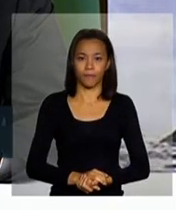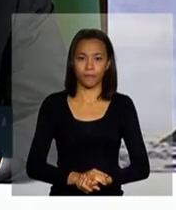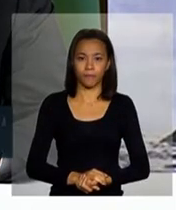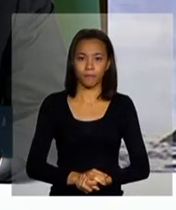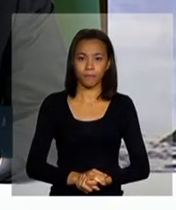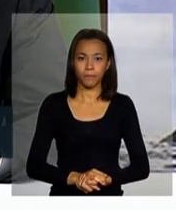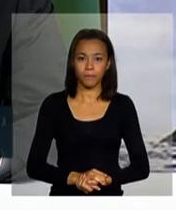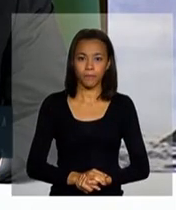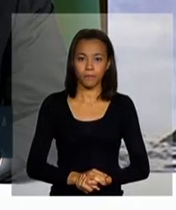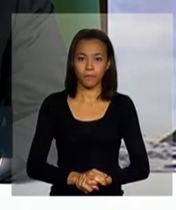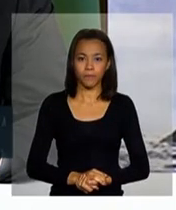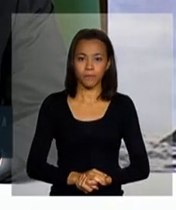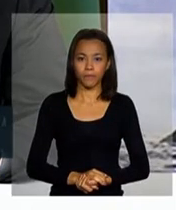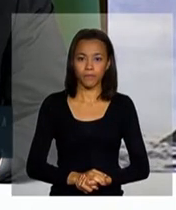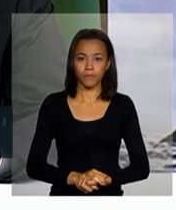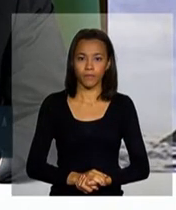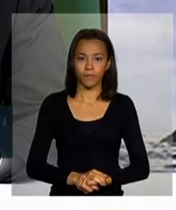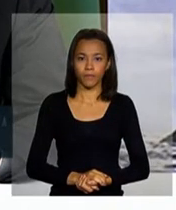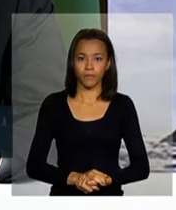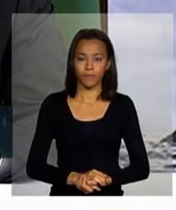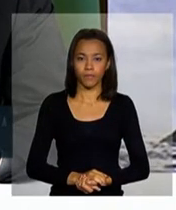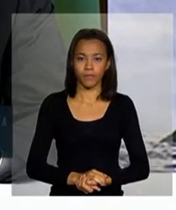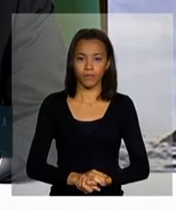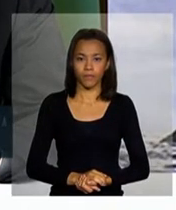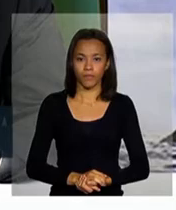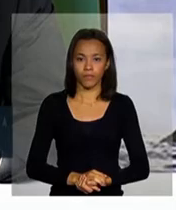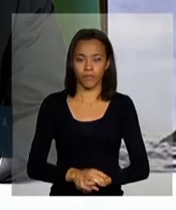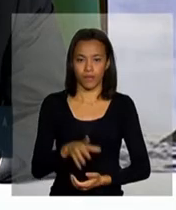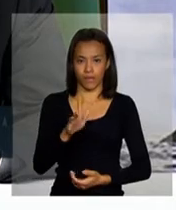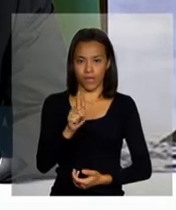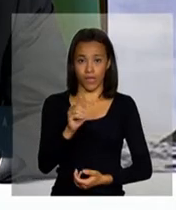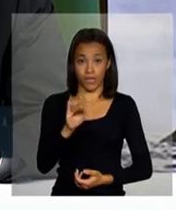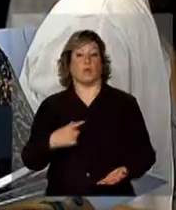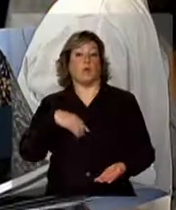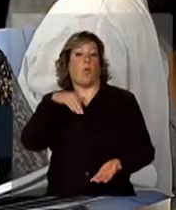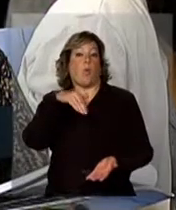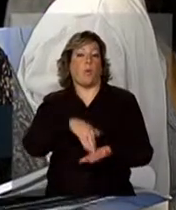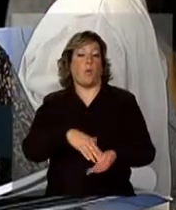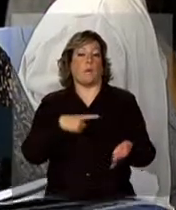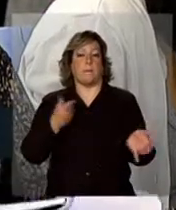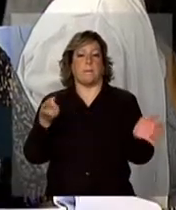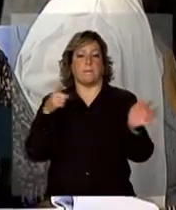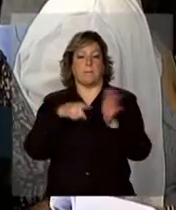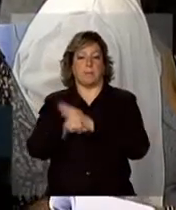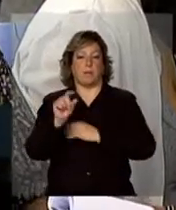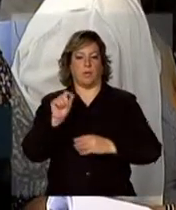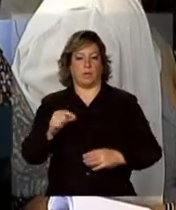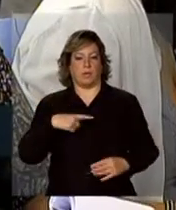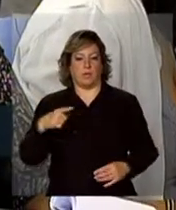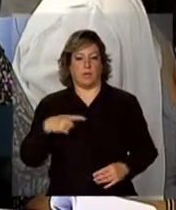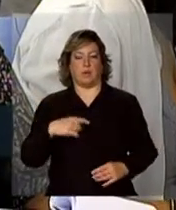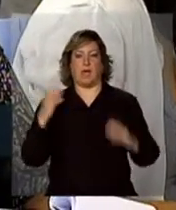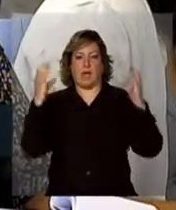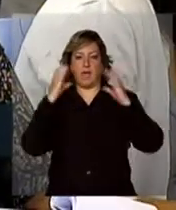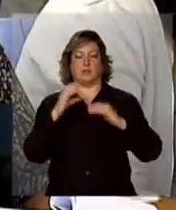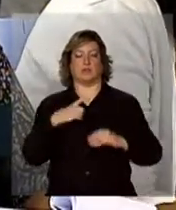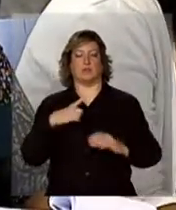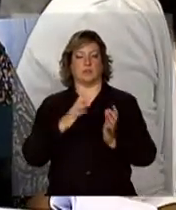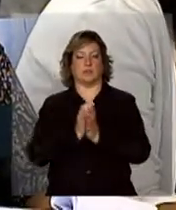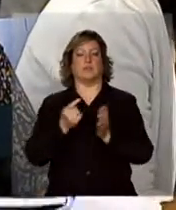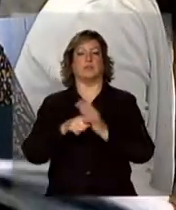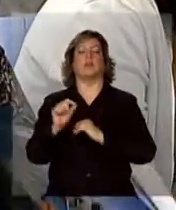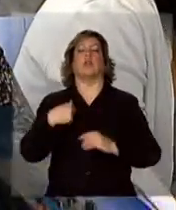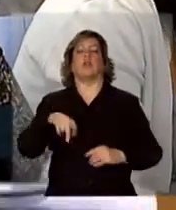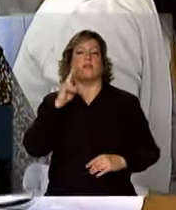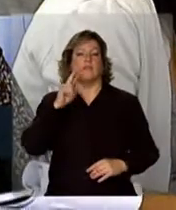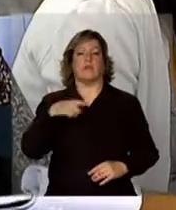Ministro, Grazielle, da Rádio Nacional da Amazônia. Nós acompanhamos nos últimos dias